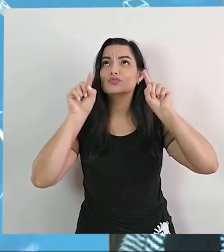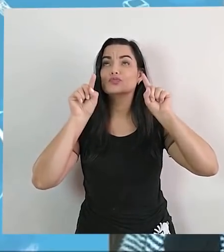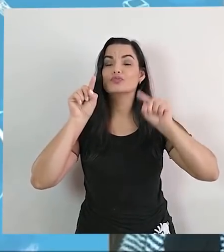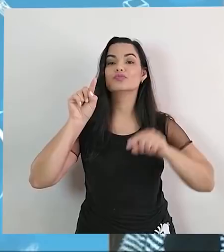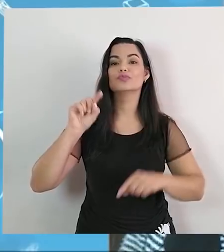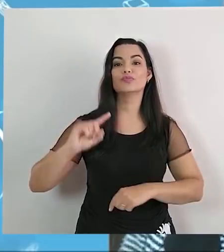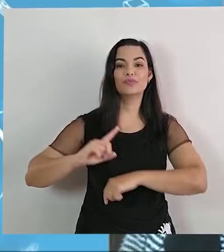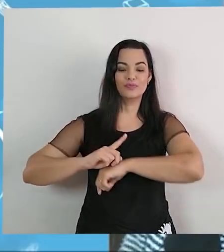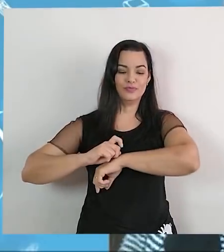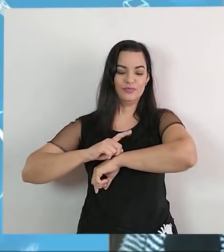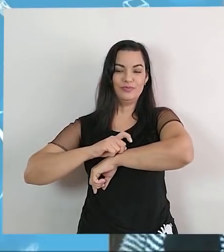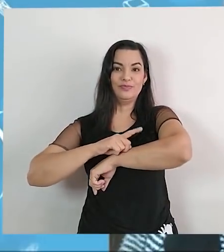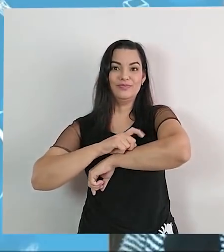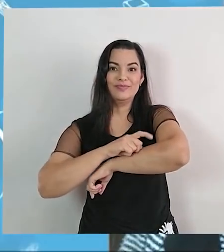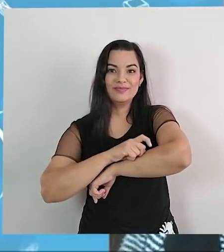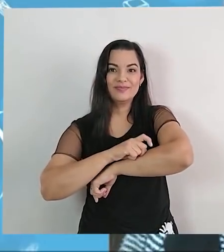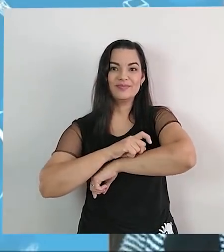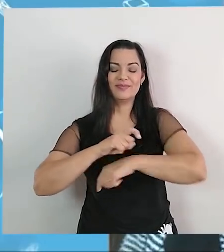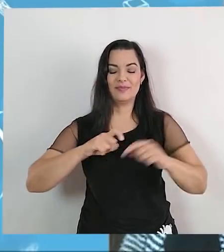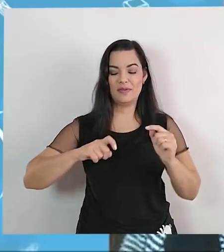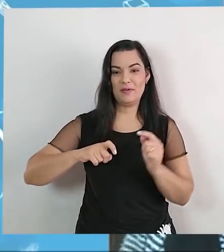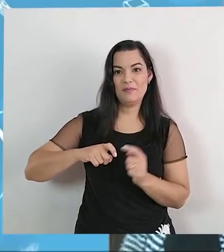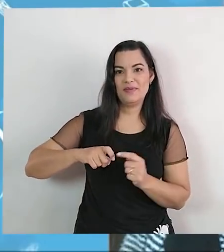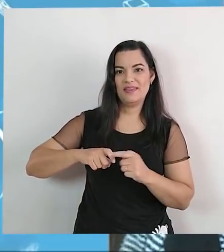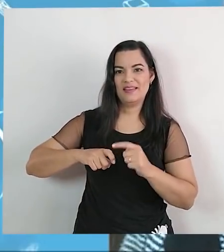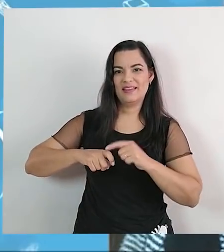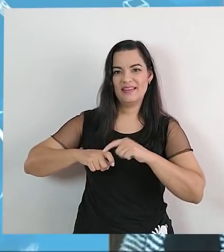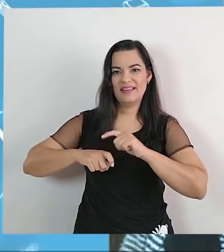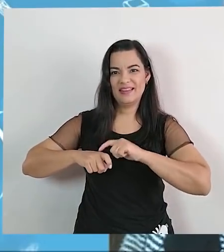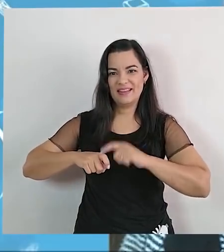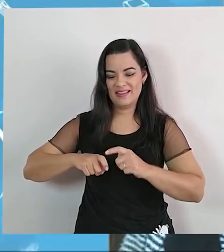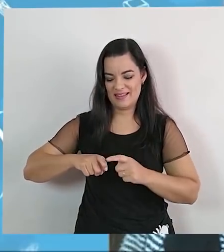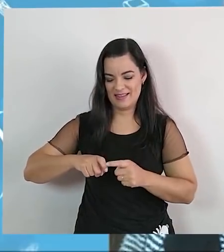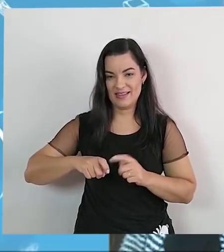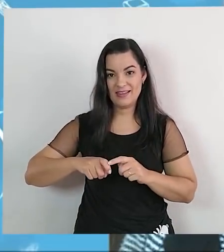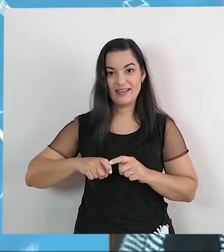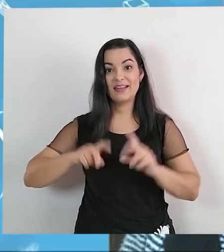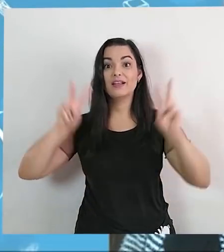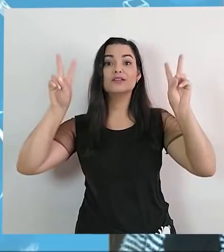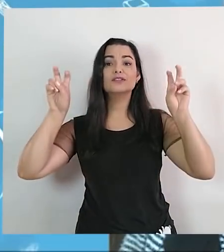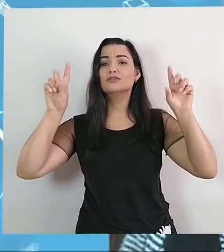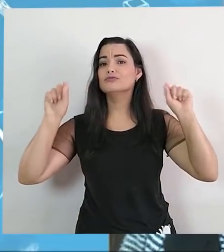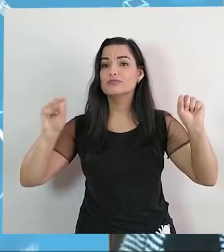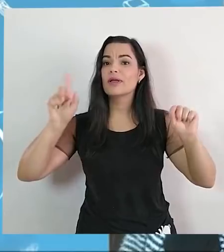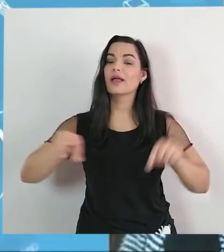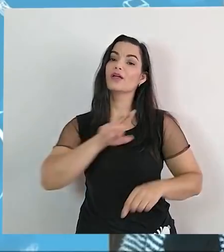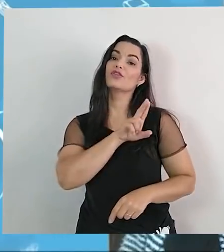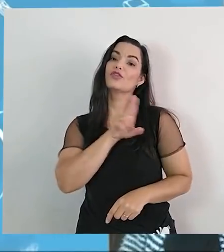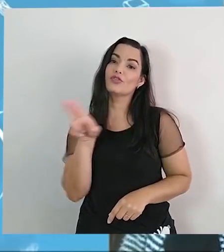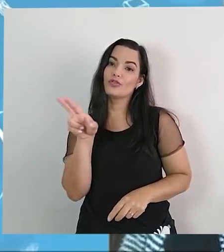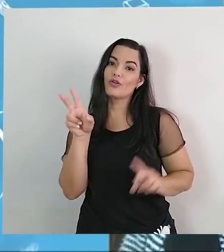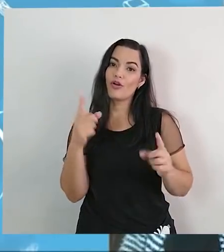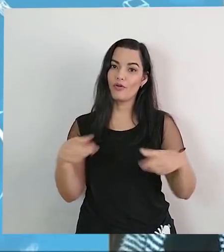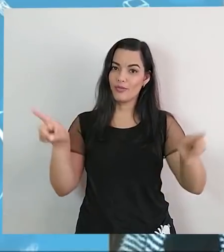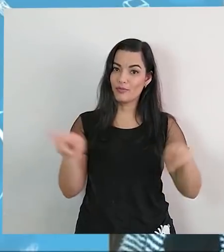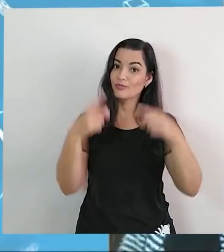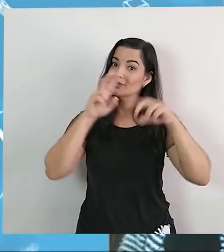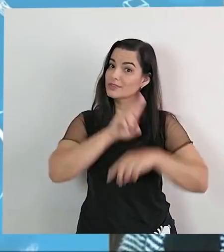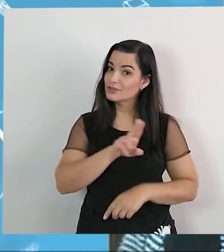título dela é Lagarta Pintada. Título é o nome da música.